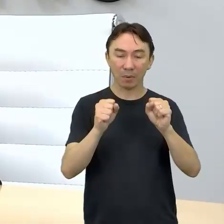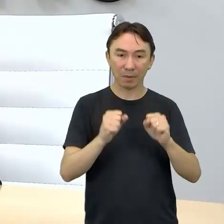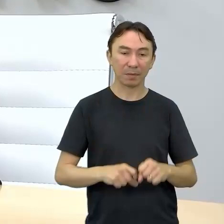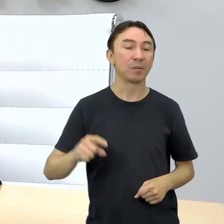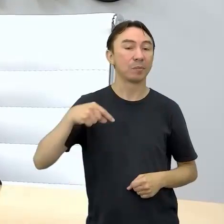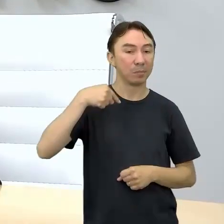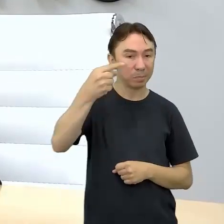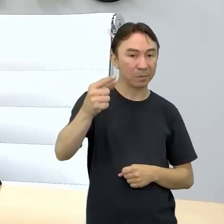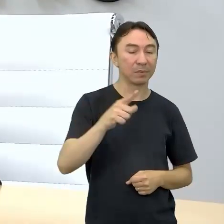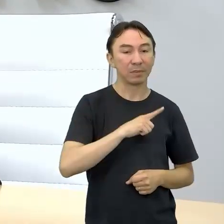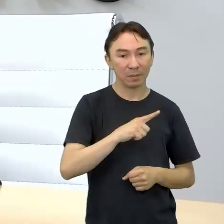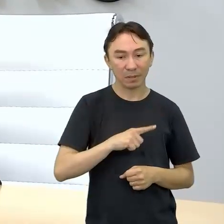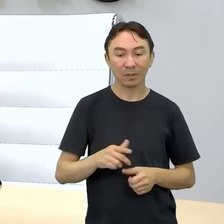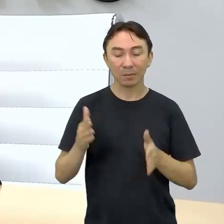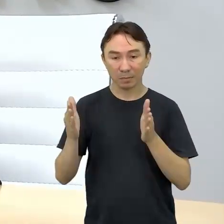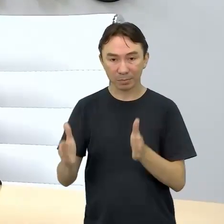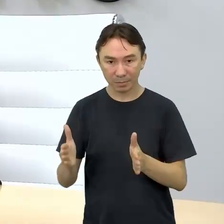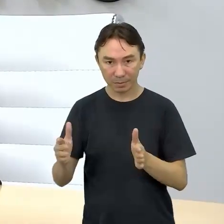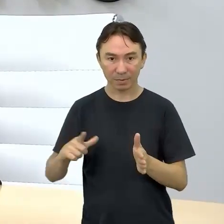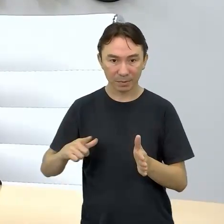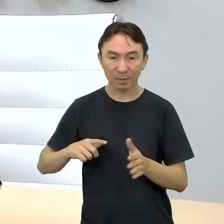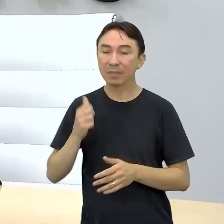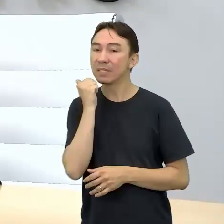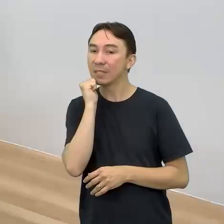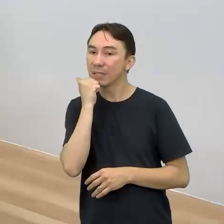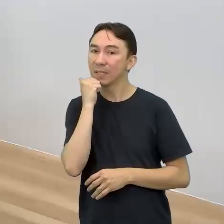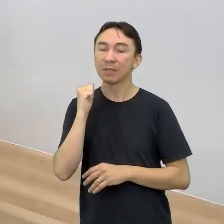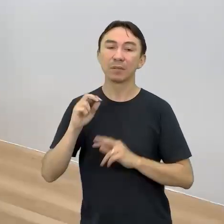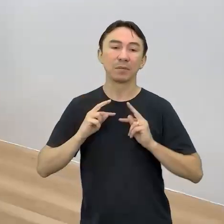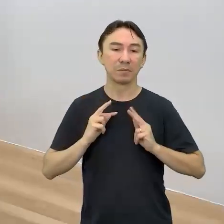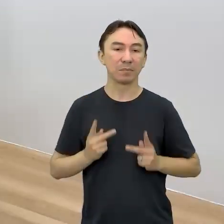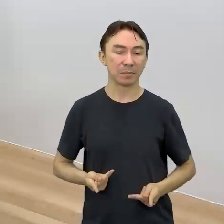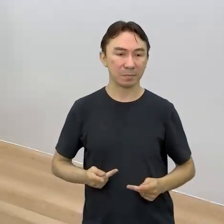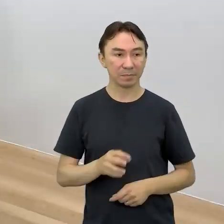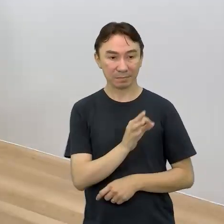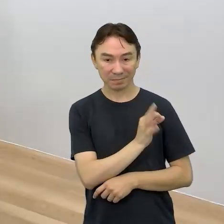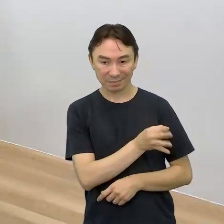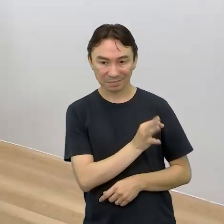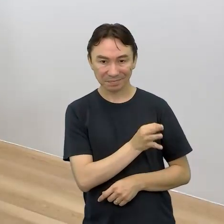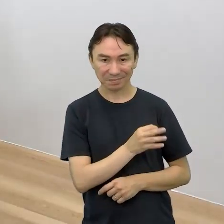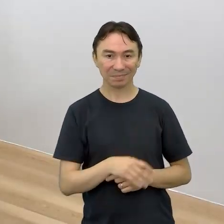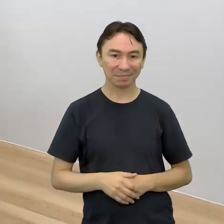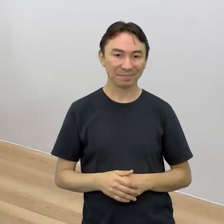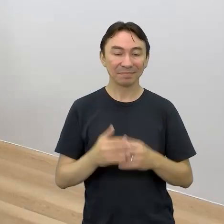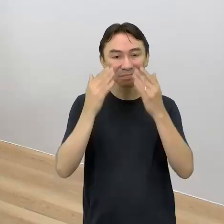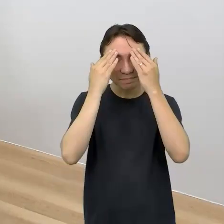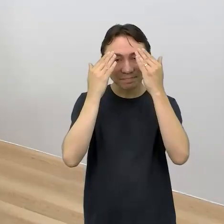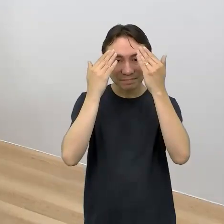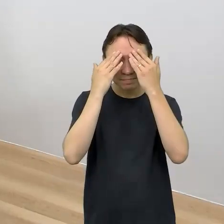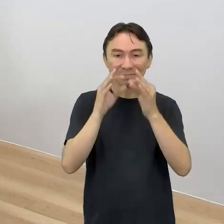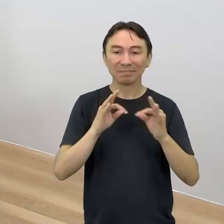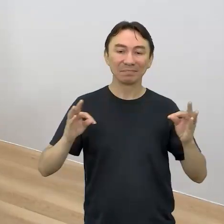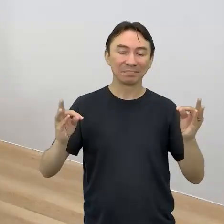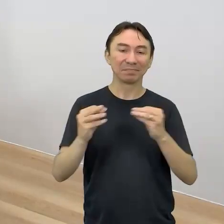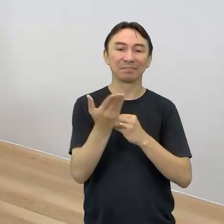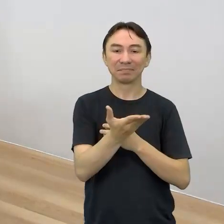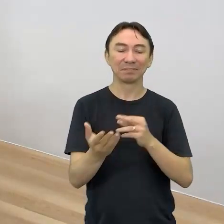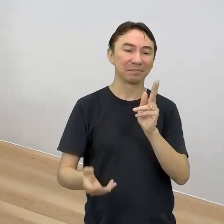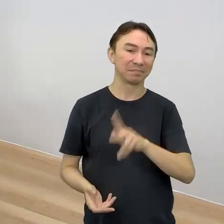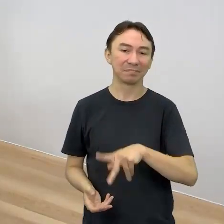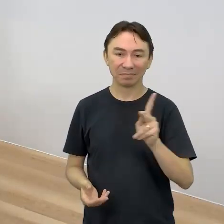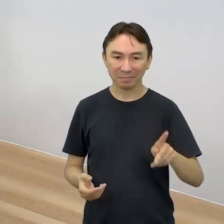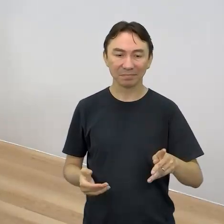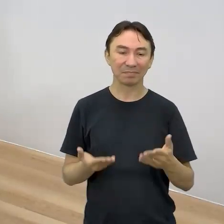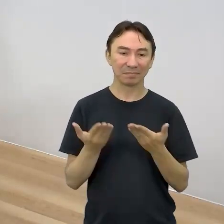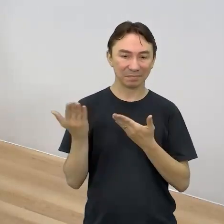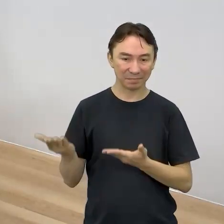vai ver os projetos de recuperação intensiva em ciências humanas, certo, Lê? É isso mesmo, agradeço a todos os professores que nos acompanharam, a